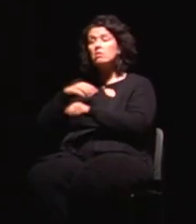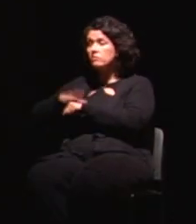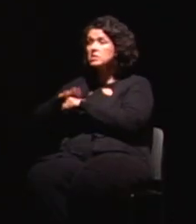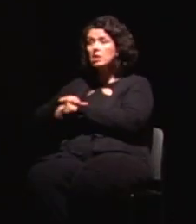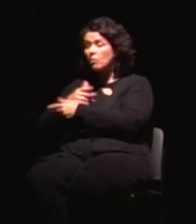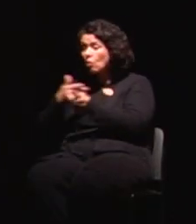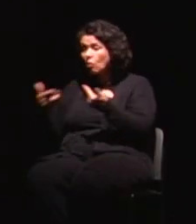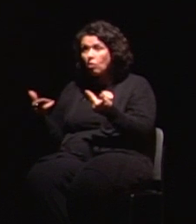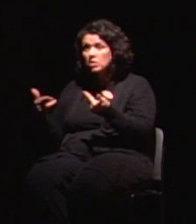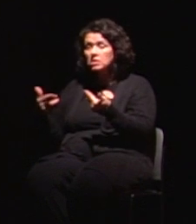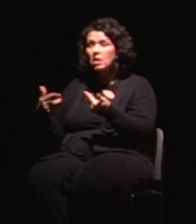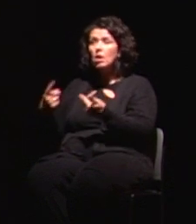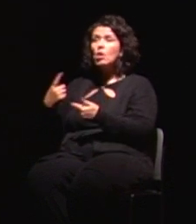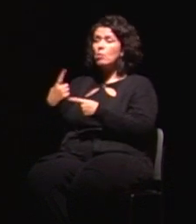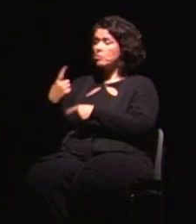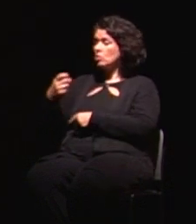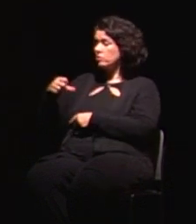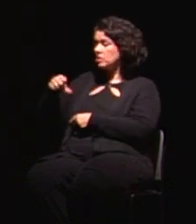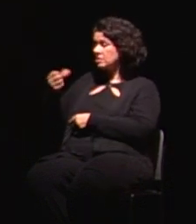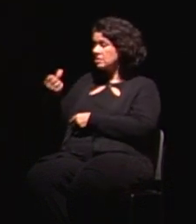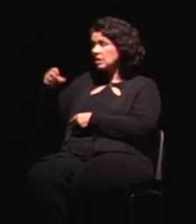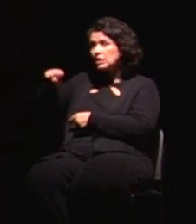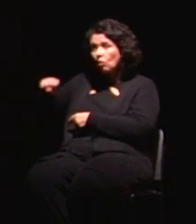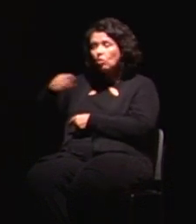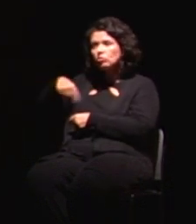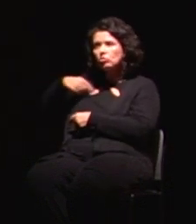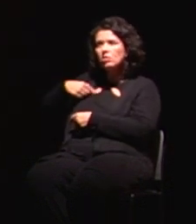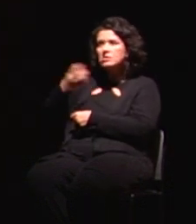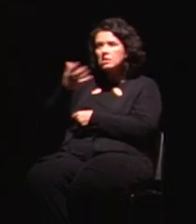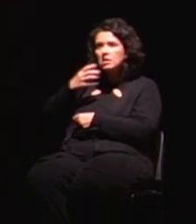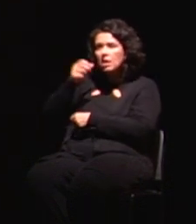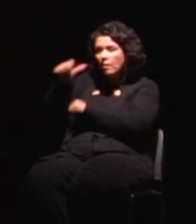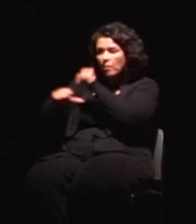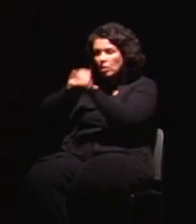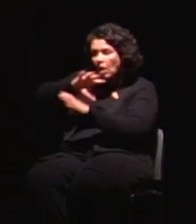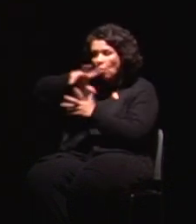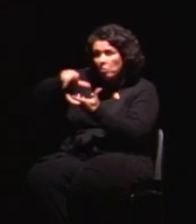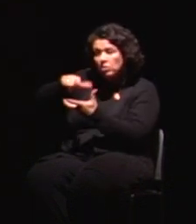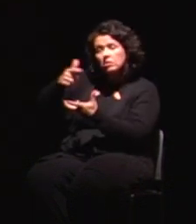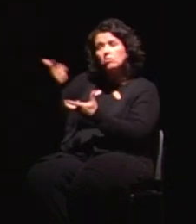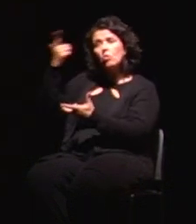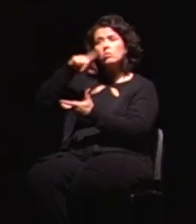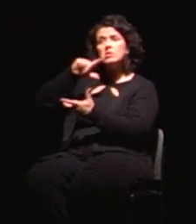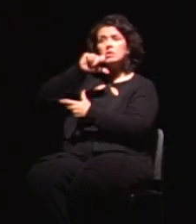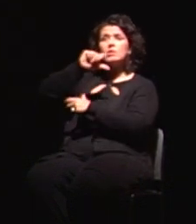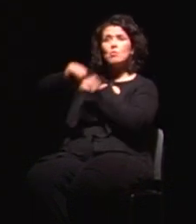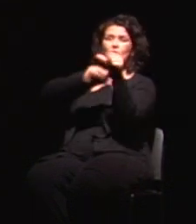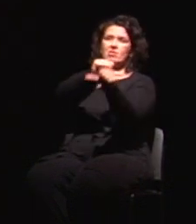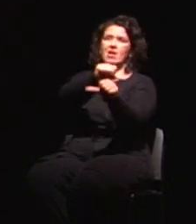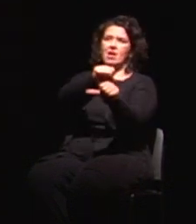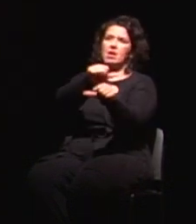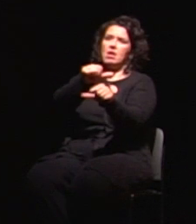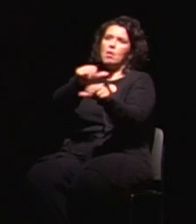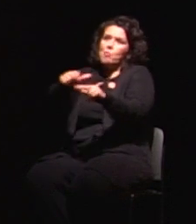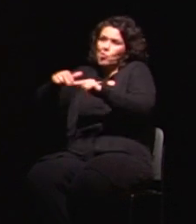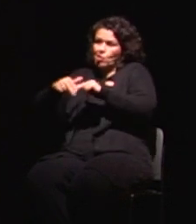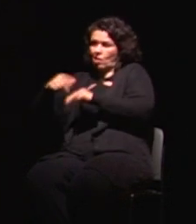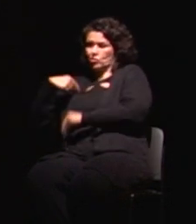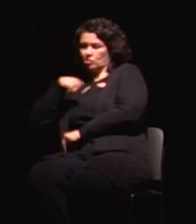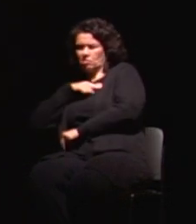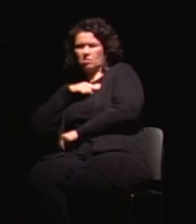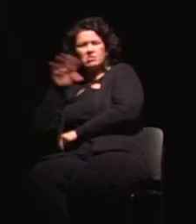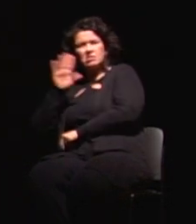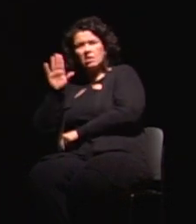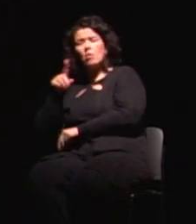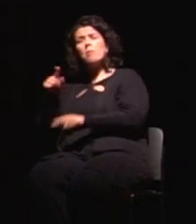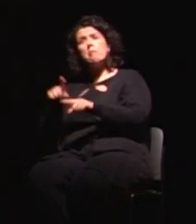mudar o mundo e mudou o mundo. Não por nossa causa exclusiva, mas por uma série de coisas. E, de